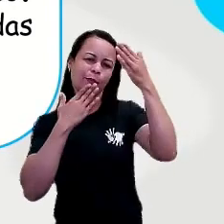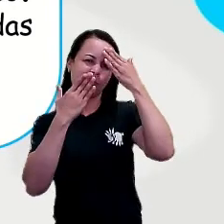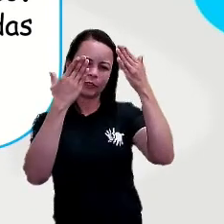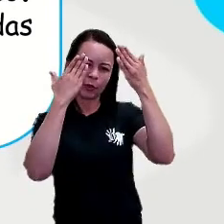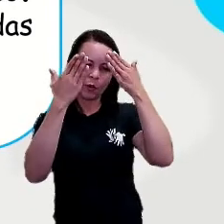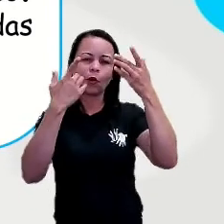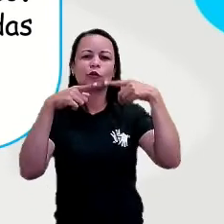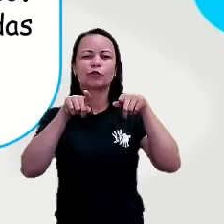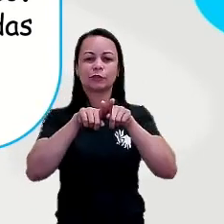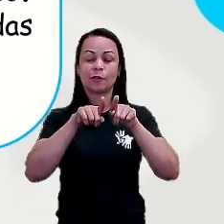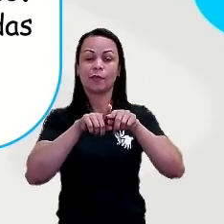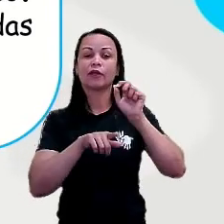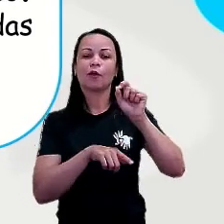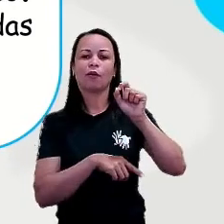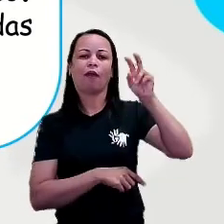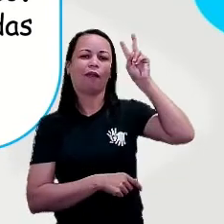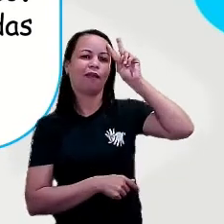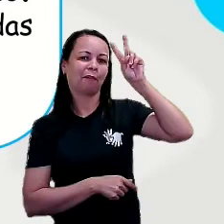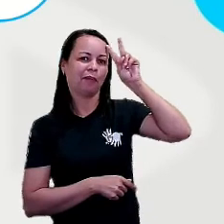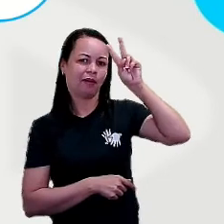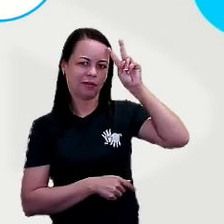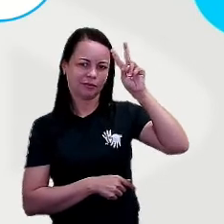às lembranças das personagens.